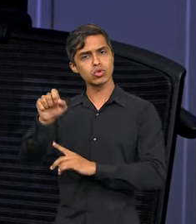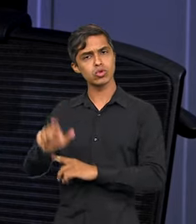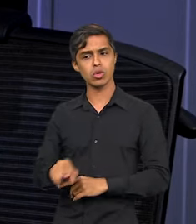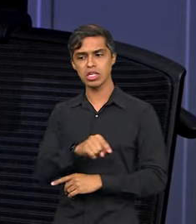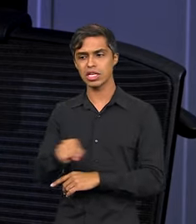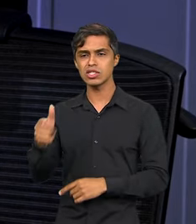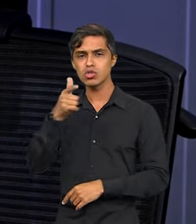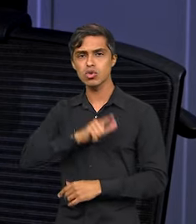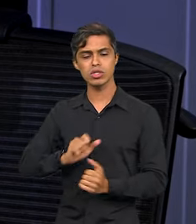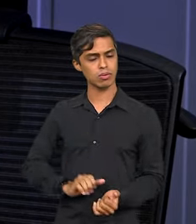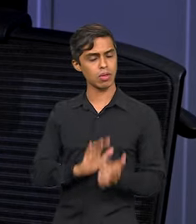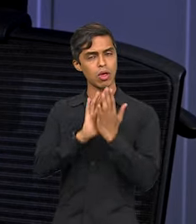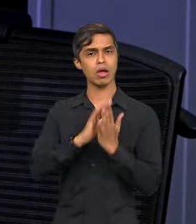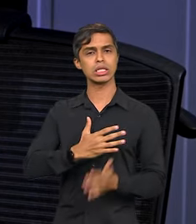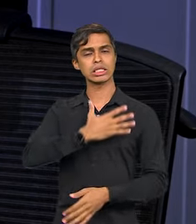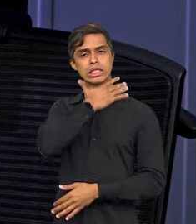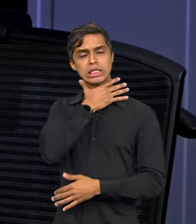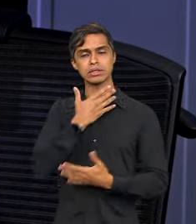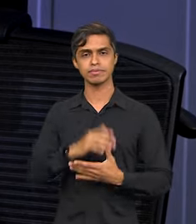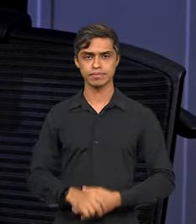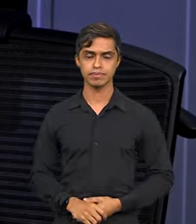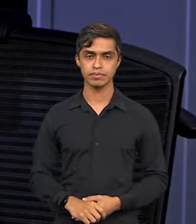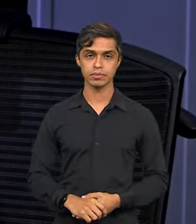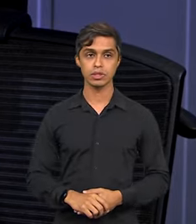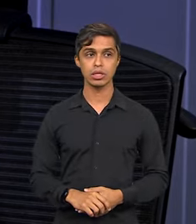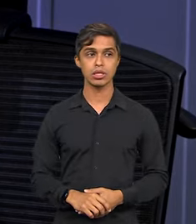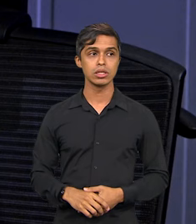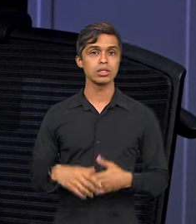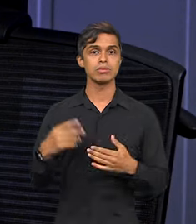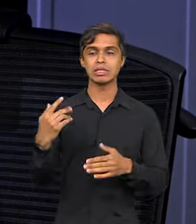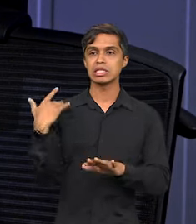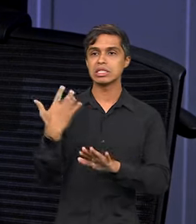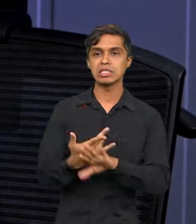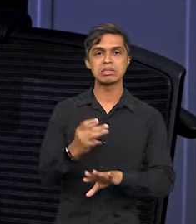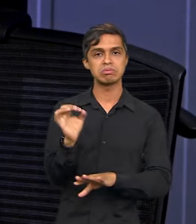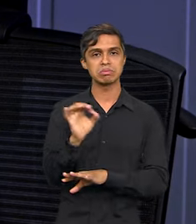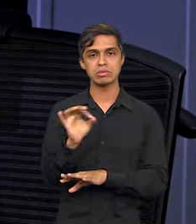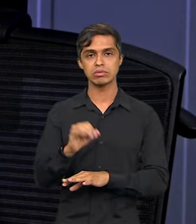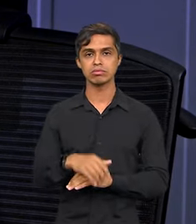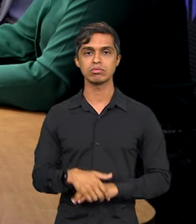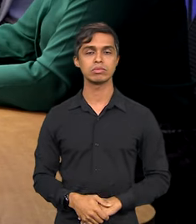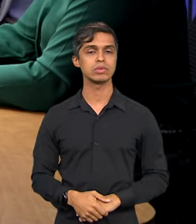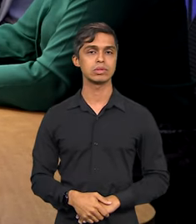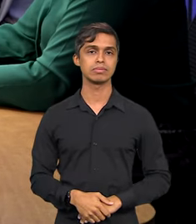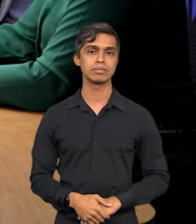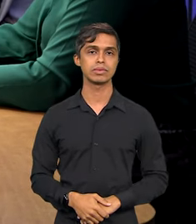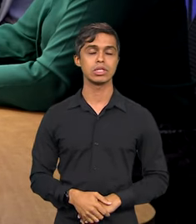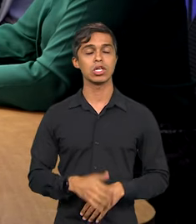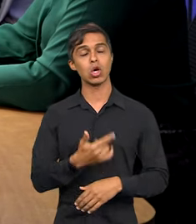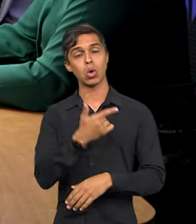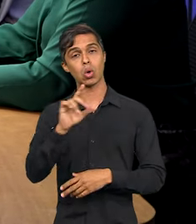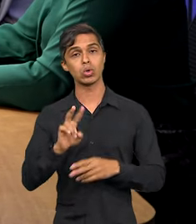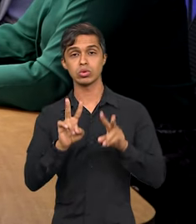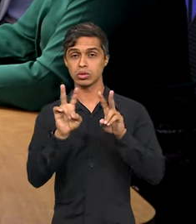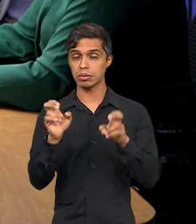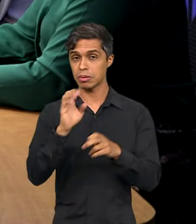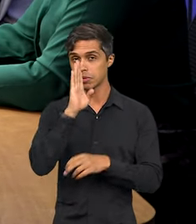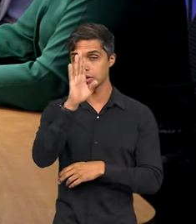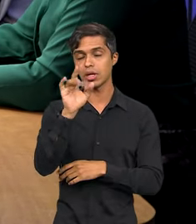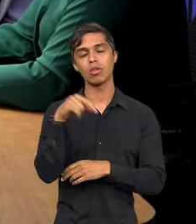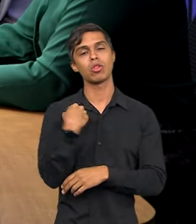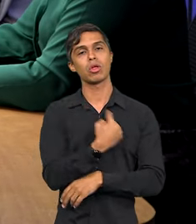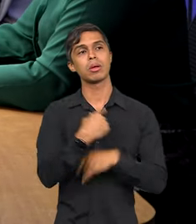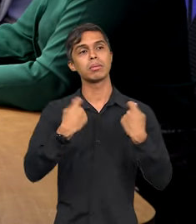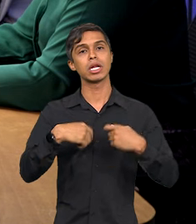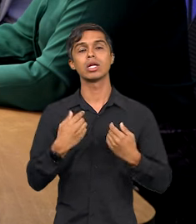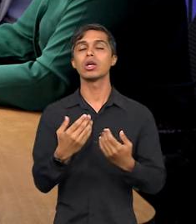fác as consequências dramáticas das mudanças climáticas o que não vem ocorrendo Isso é uma questão e a outra é que é preciso a